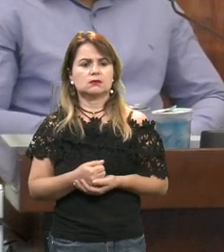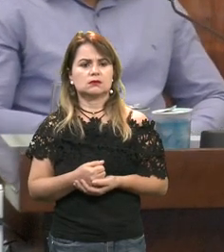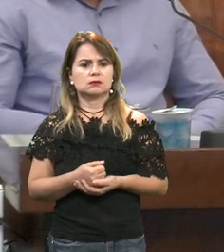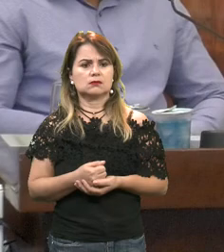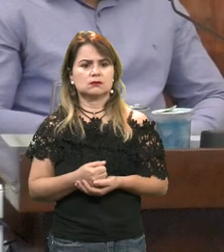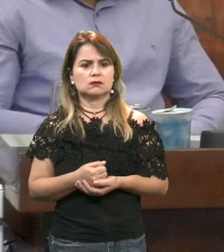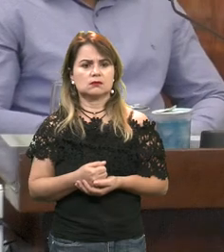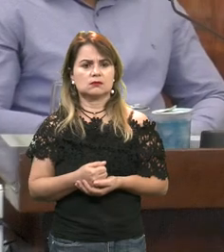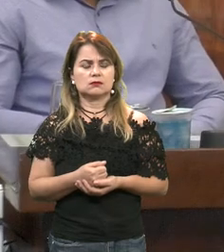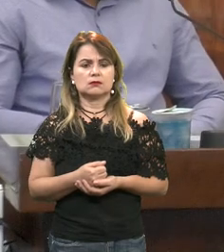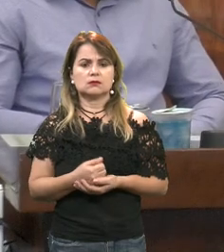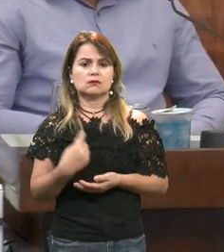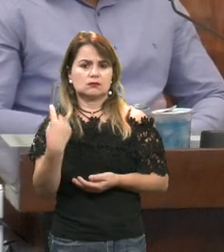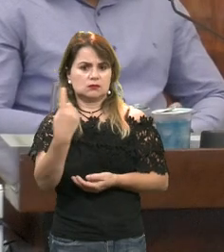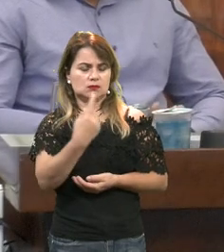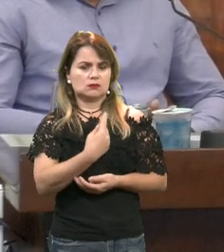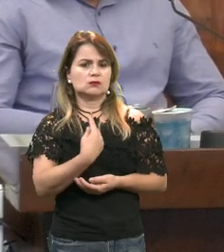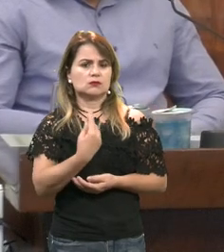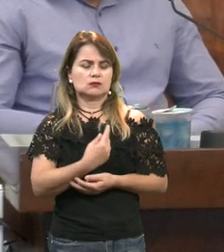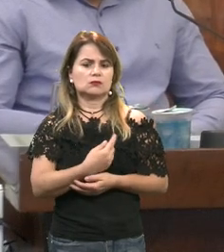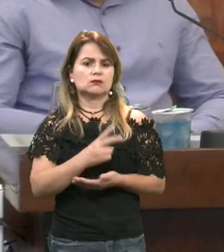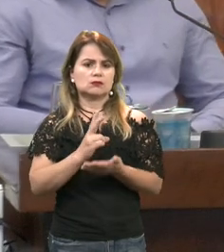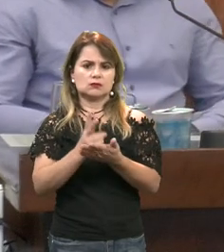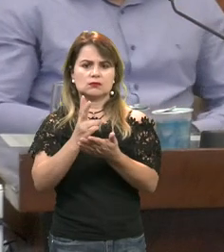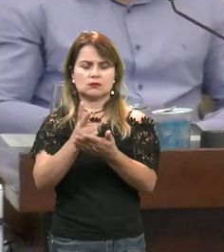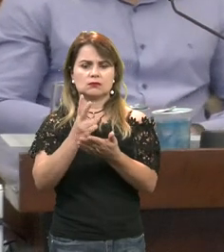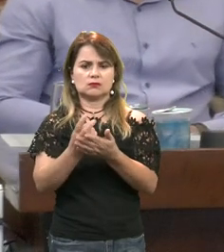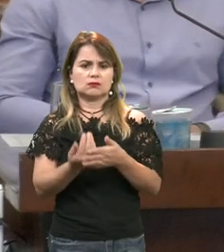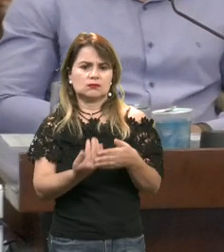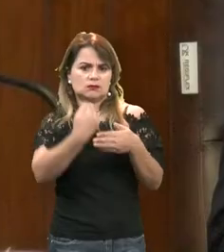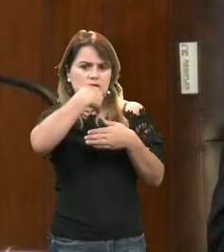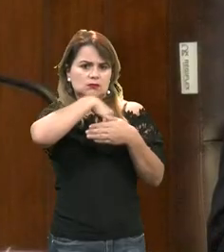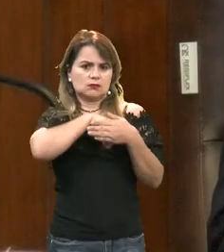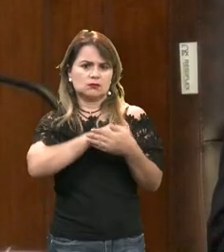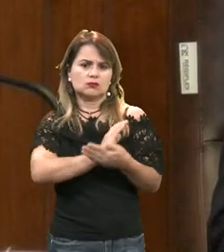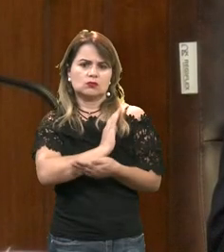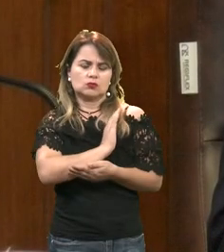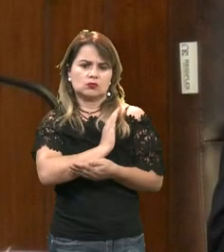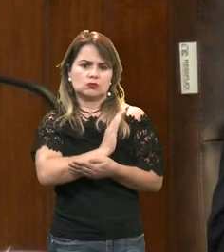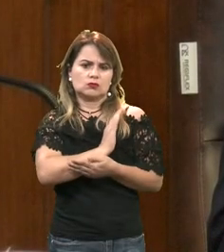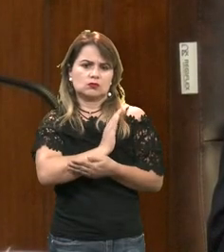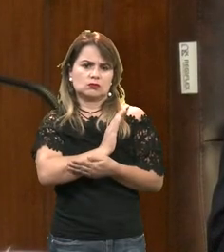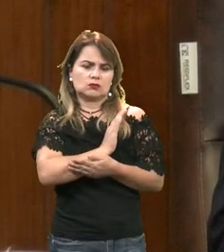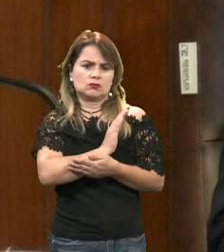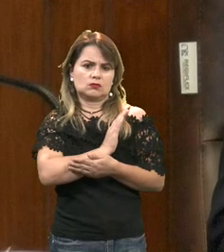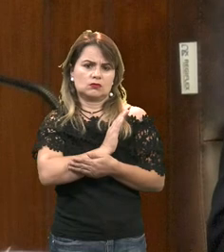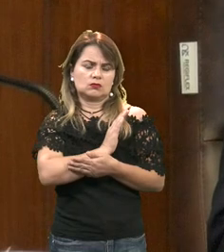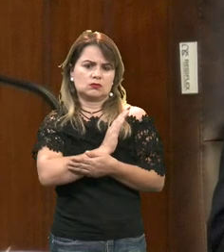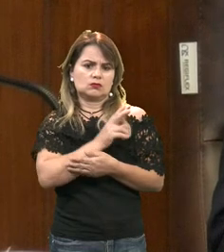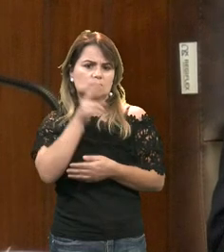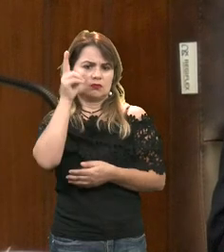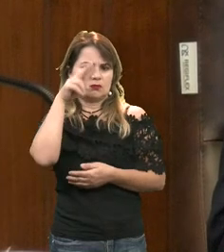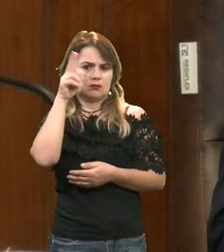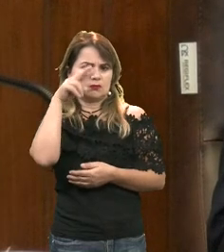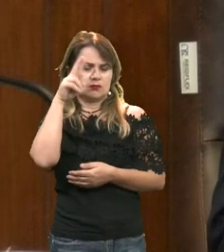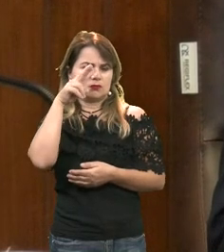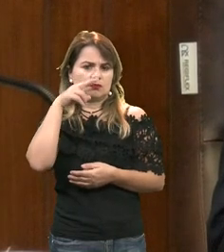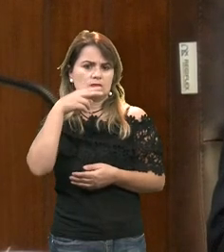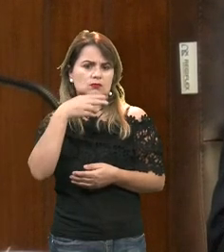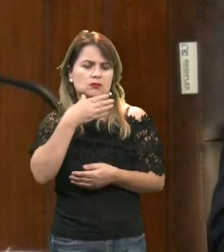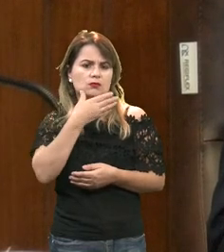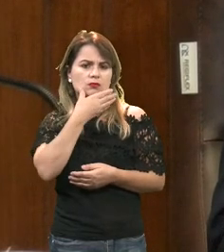apoiar. Que nós tenhamos sempre nos nossos corações o Mateus e a Lely,